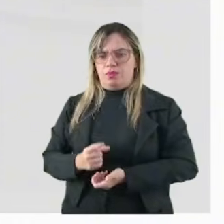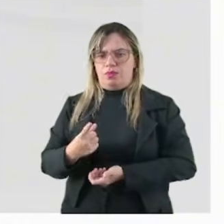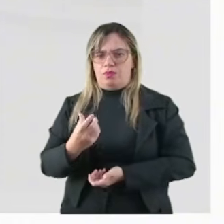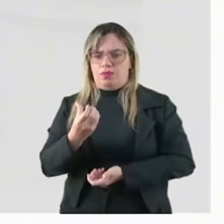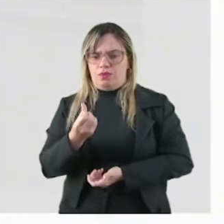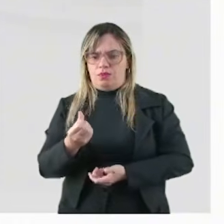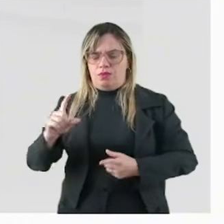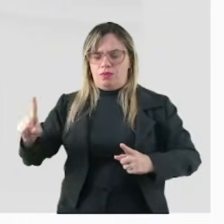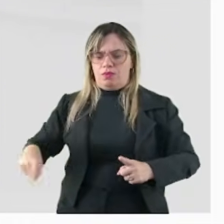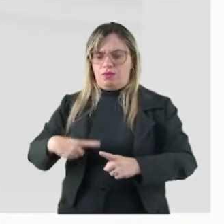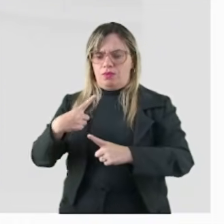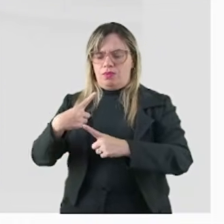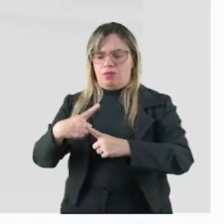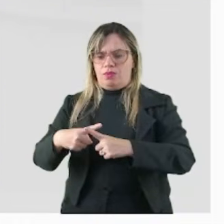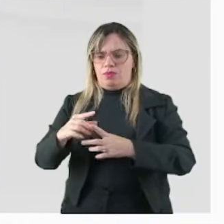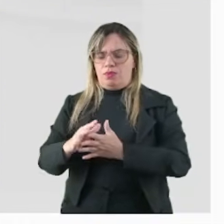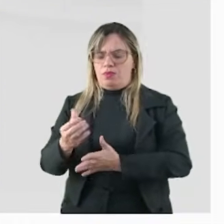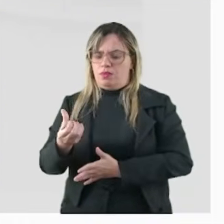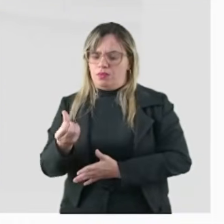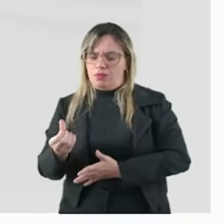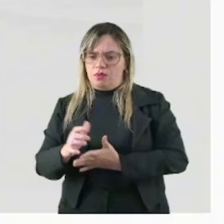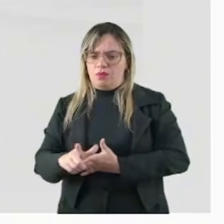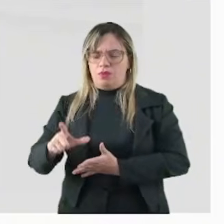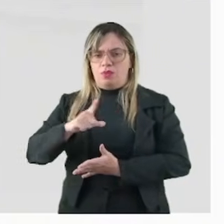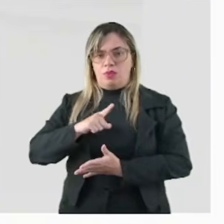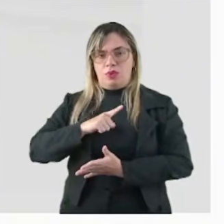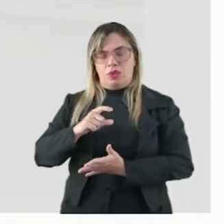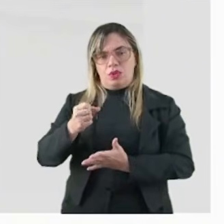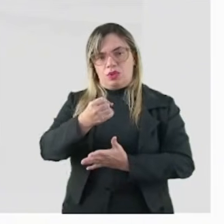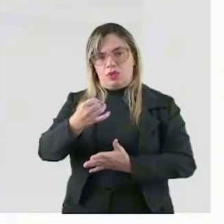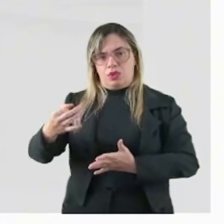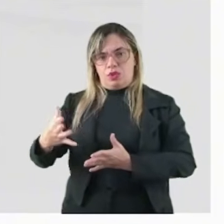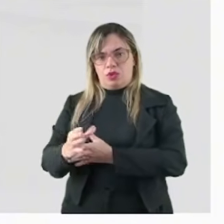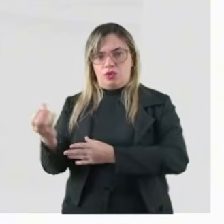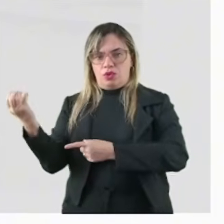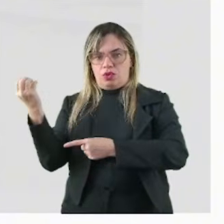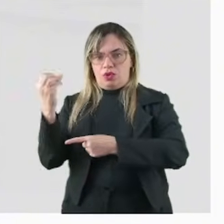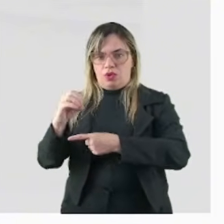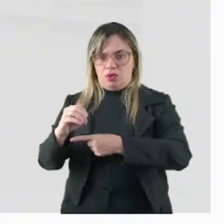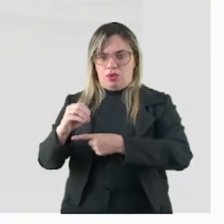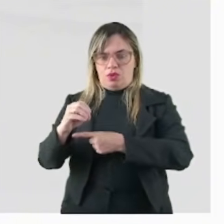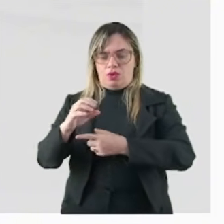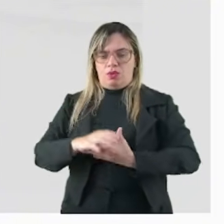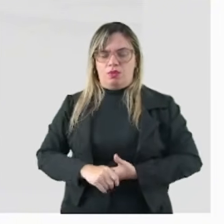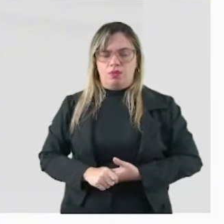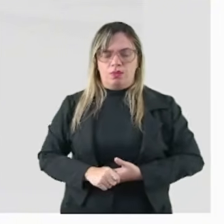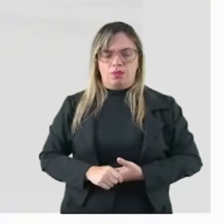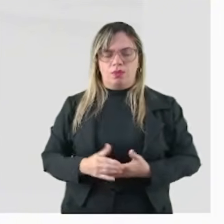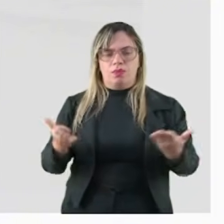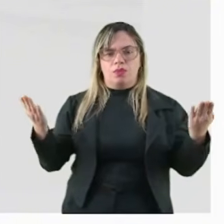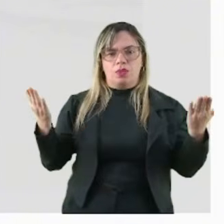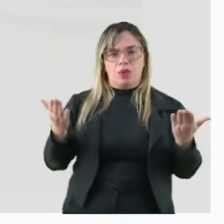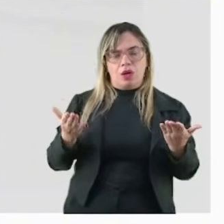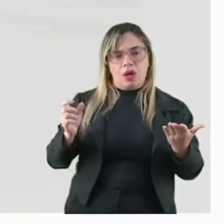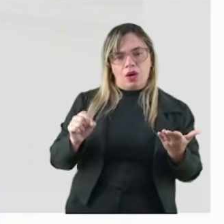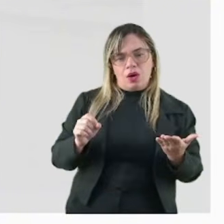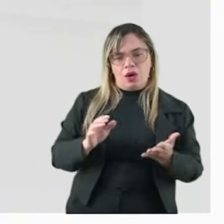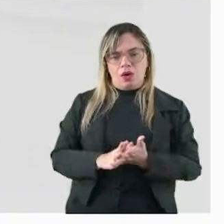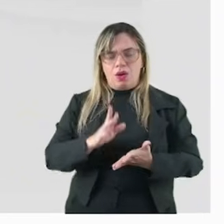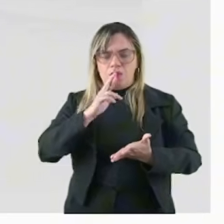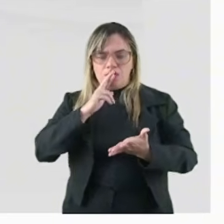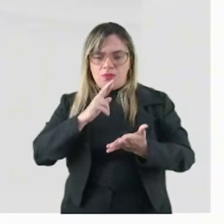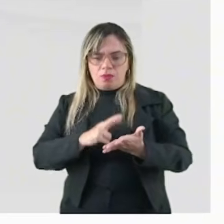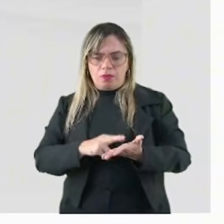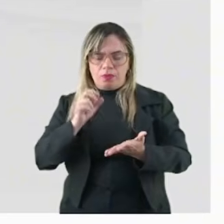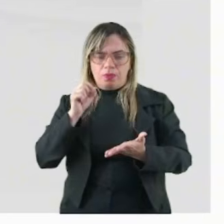16 vezes 6, porque eu tenho 6 oxigênios. Minha gente, agora é só resolver a